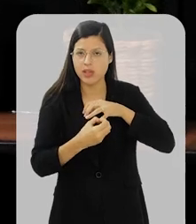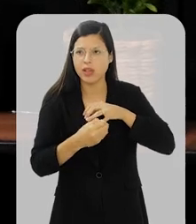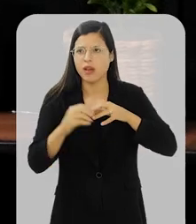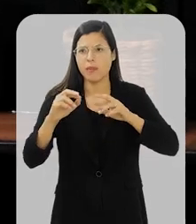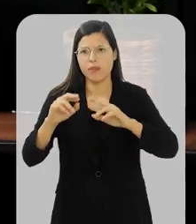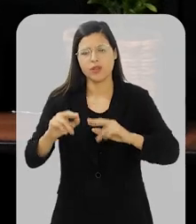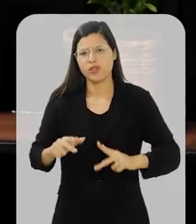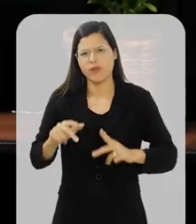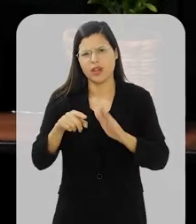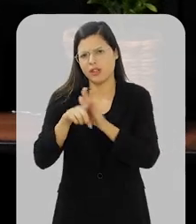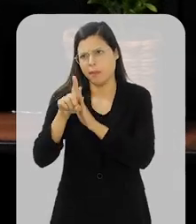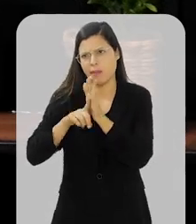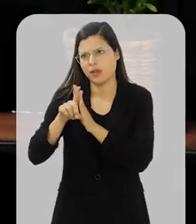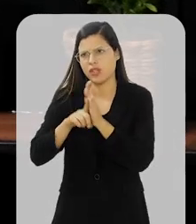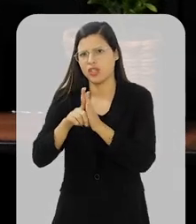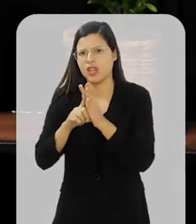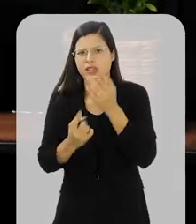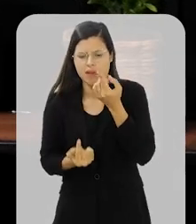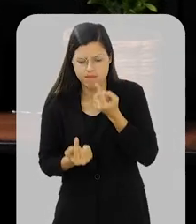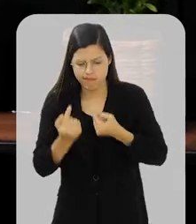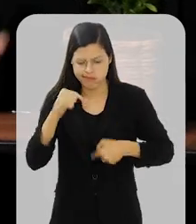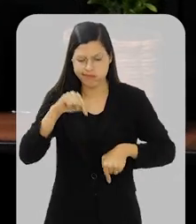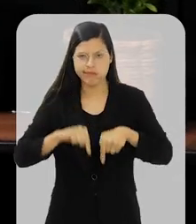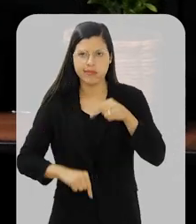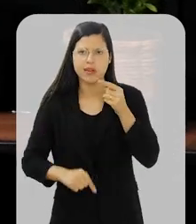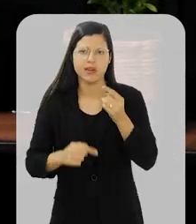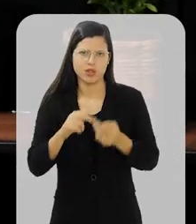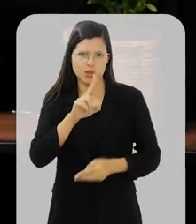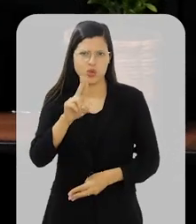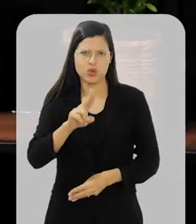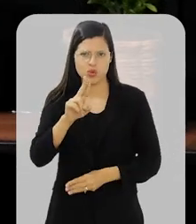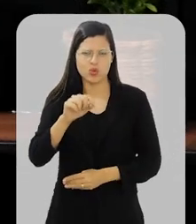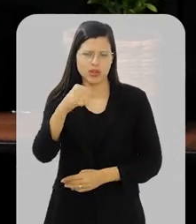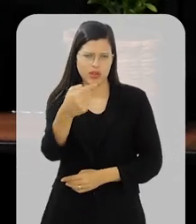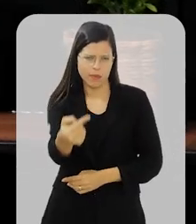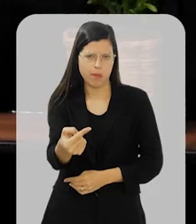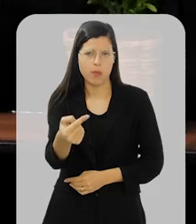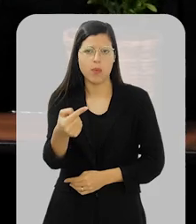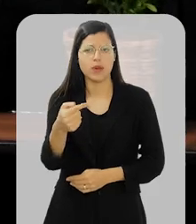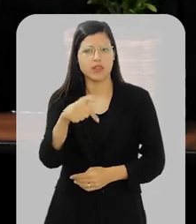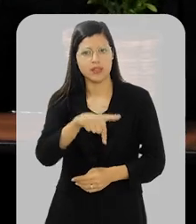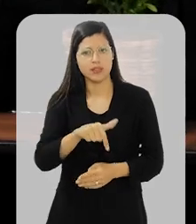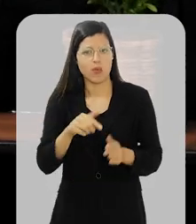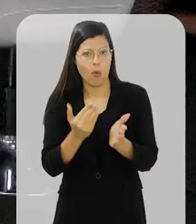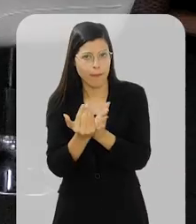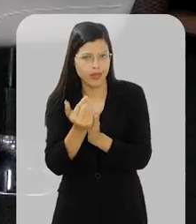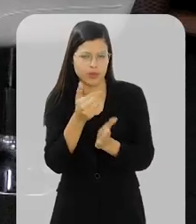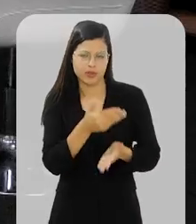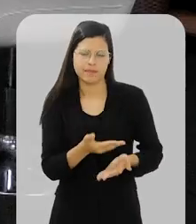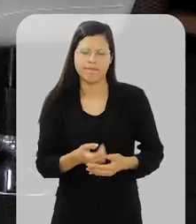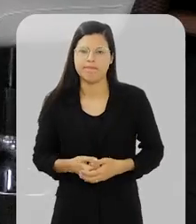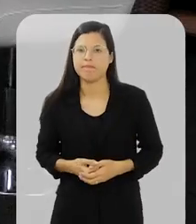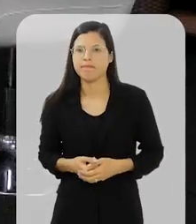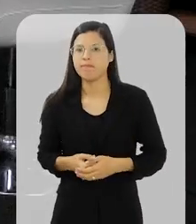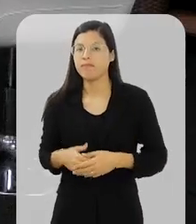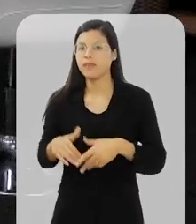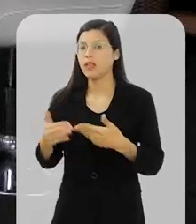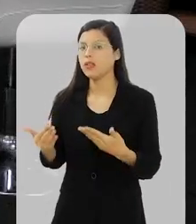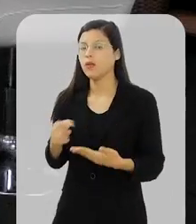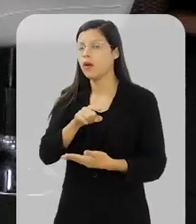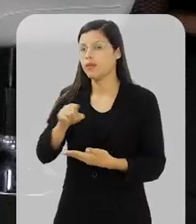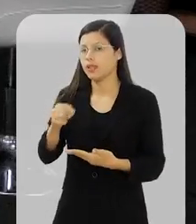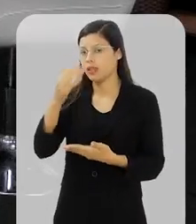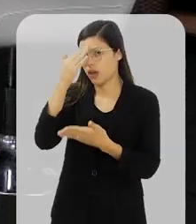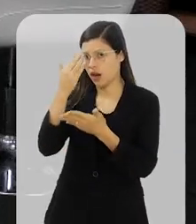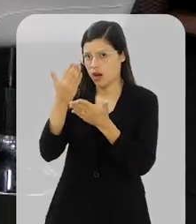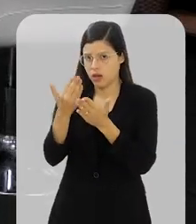estudos cardiometabólicos que nós realizamos, então, posteriormente, né? Então, foi a partir desse estudo inicial. Então, vocês